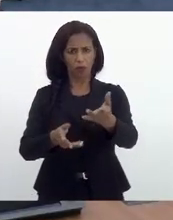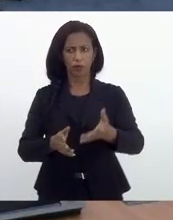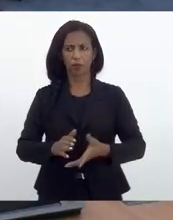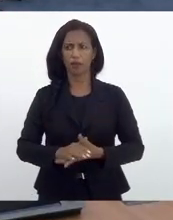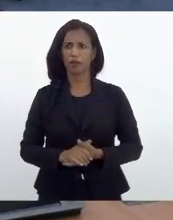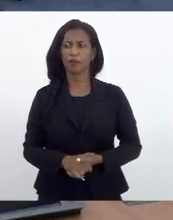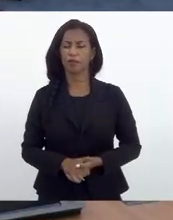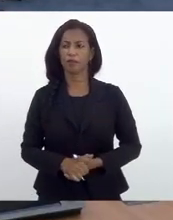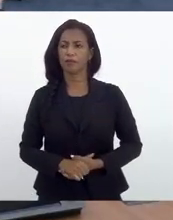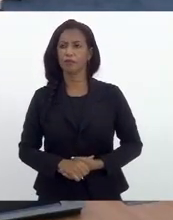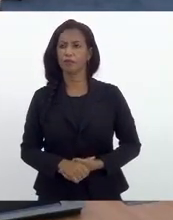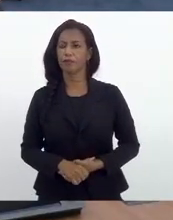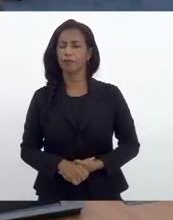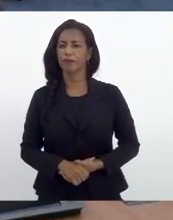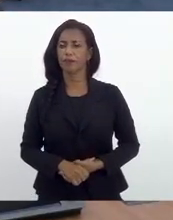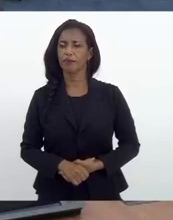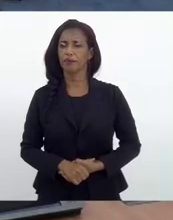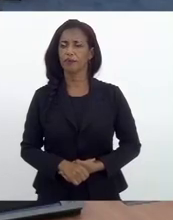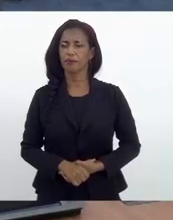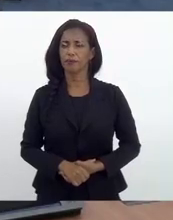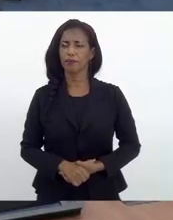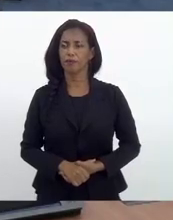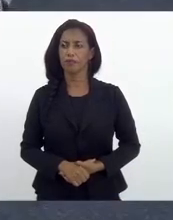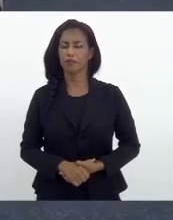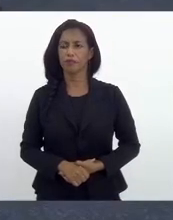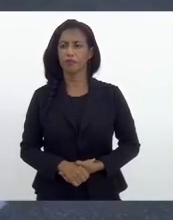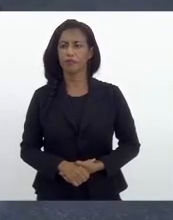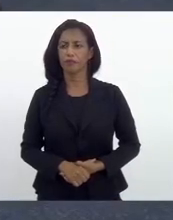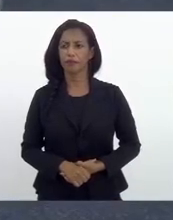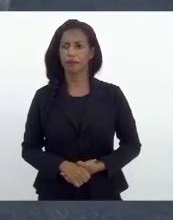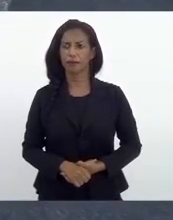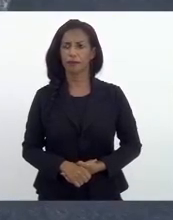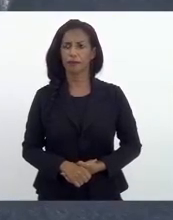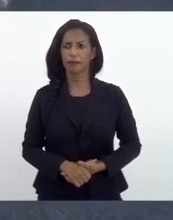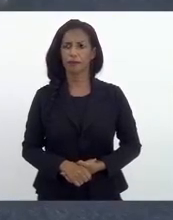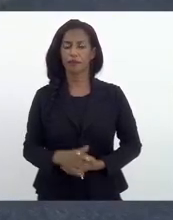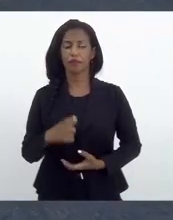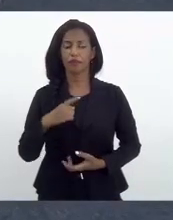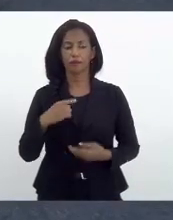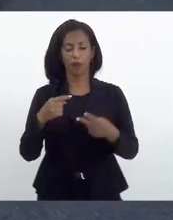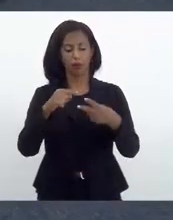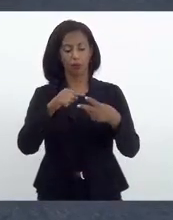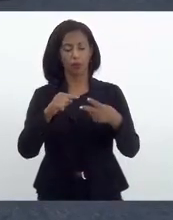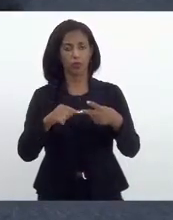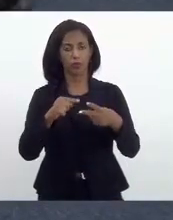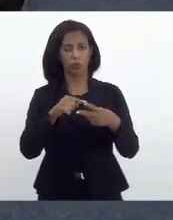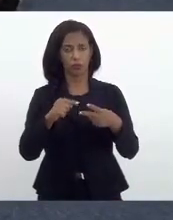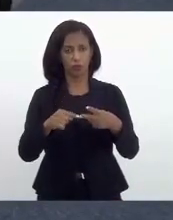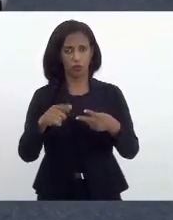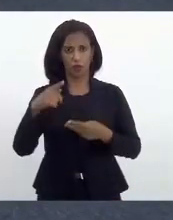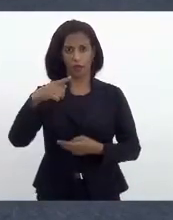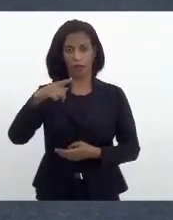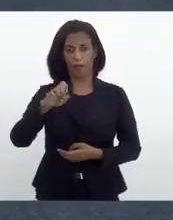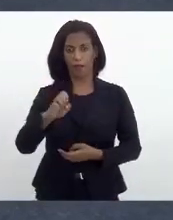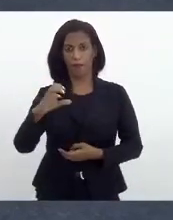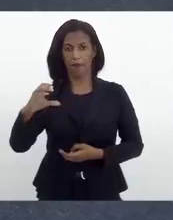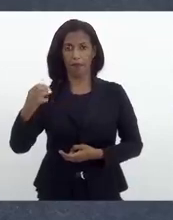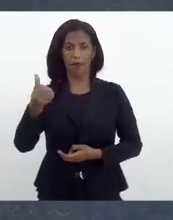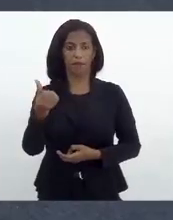ok então presidente tem duas coisas nós estamos discutindo a PEC 69